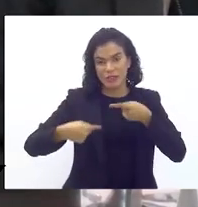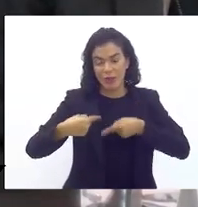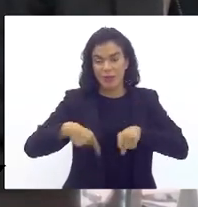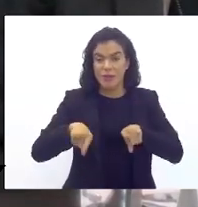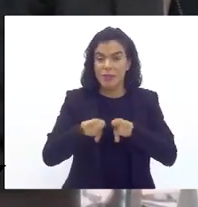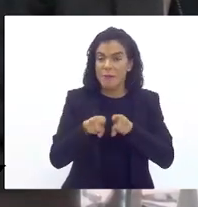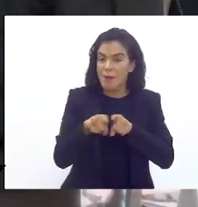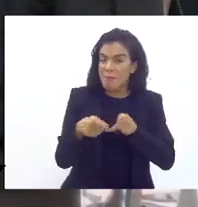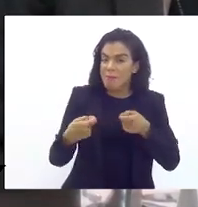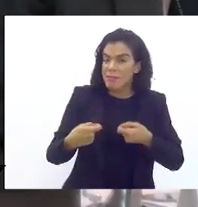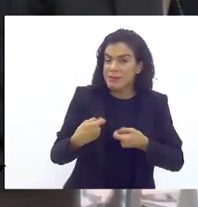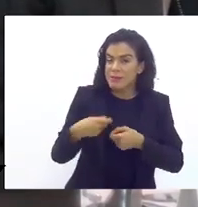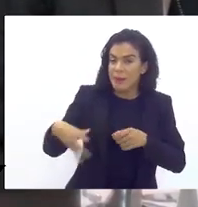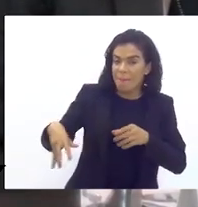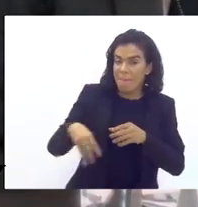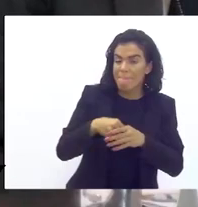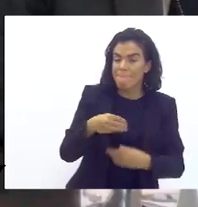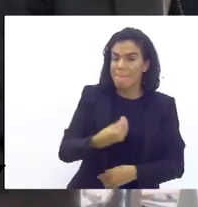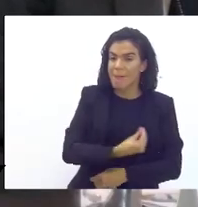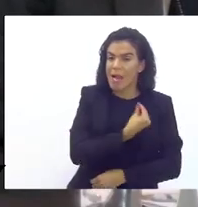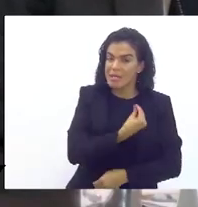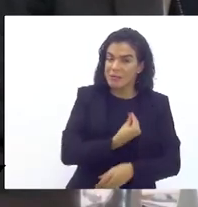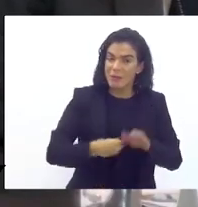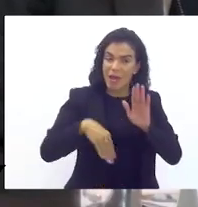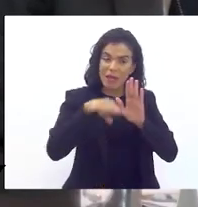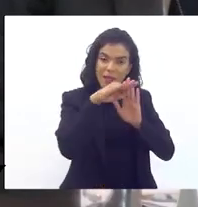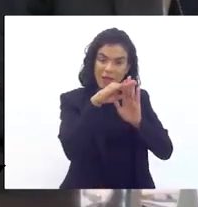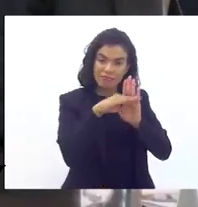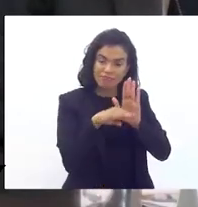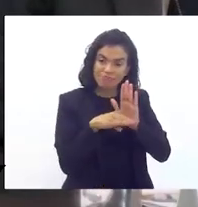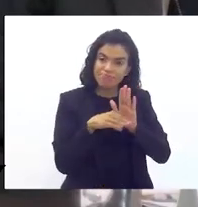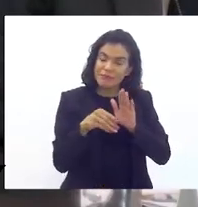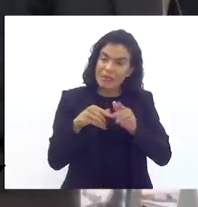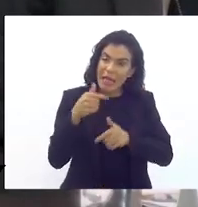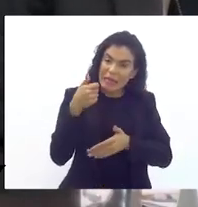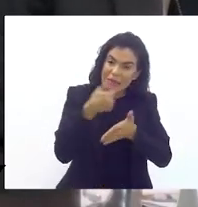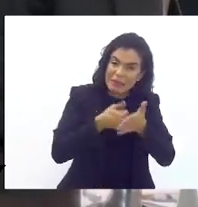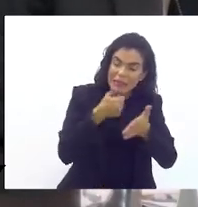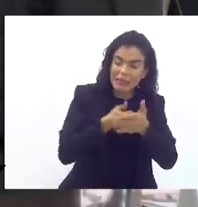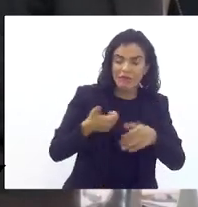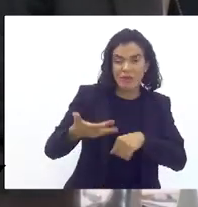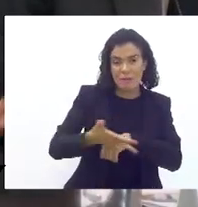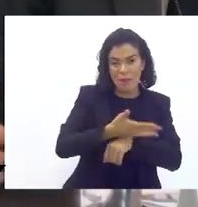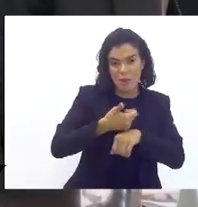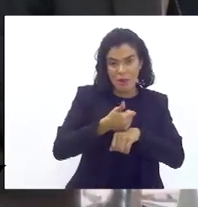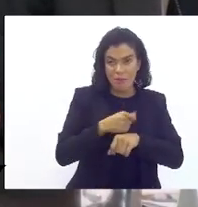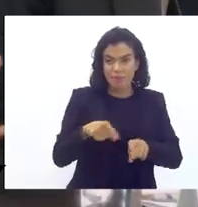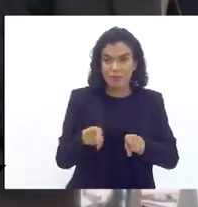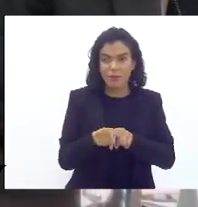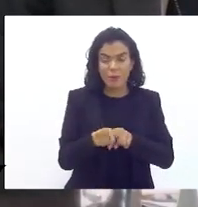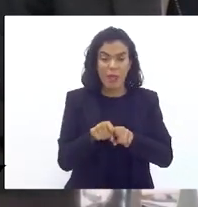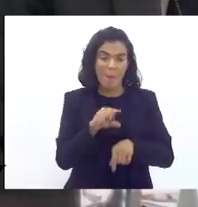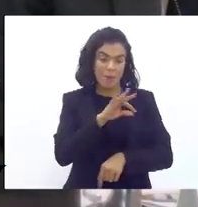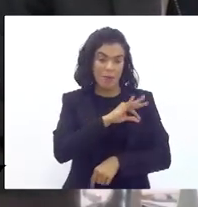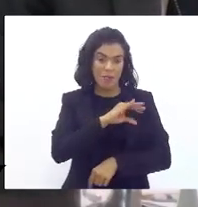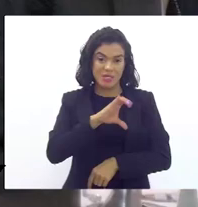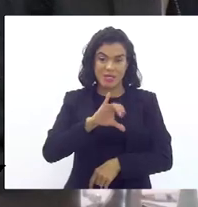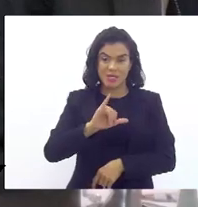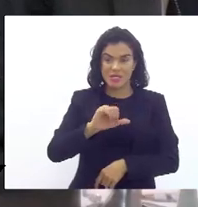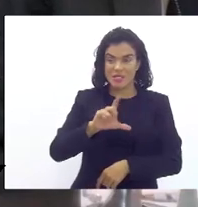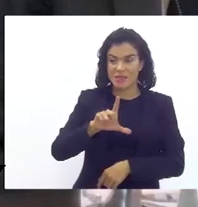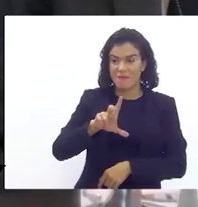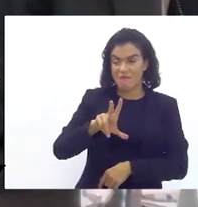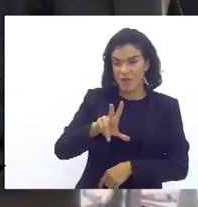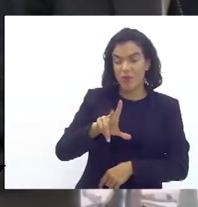ser pautado para esse aprimoramento assim como a polícia civil né tem feito o seu dever de casa